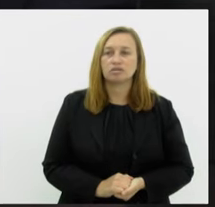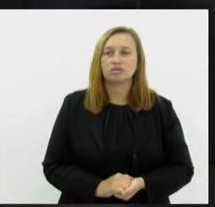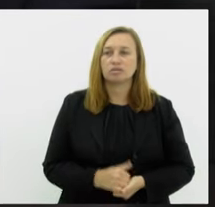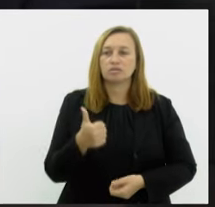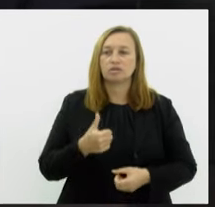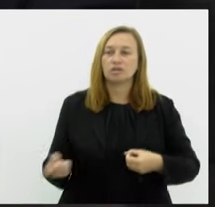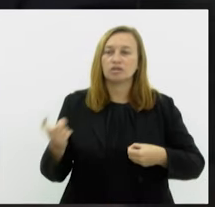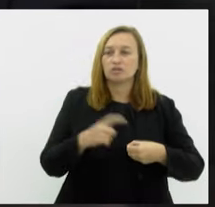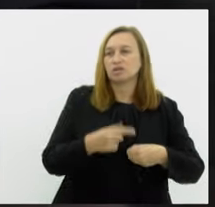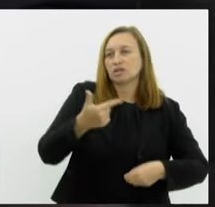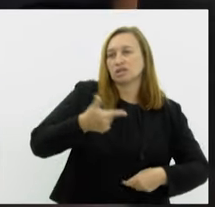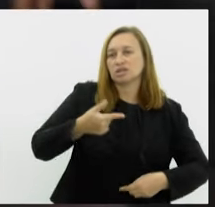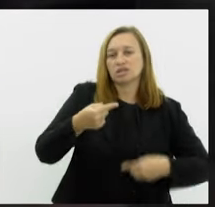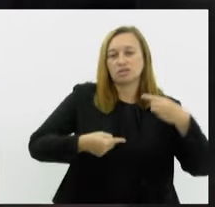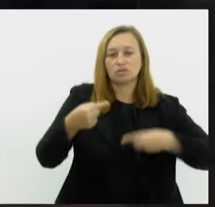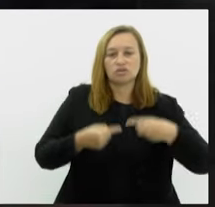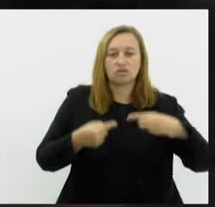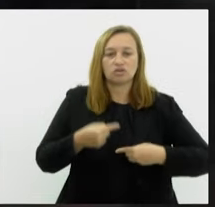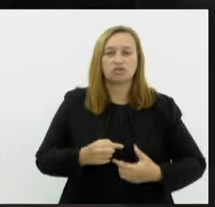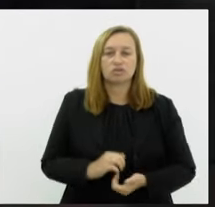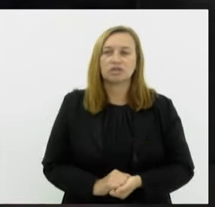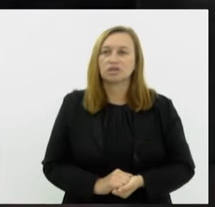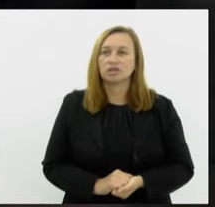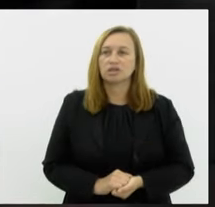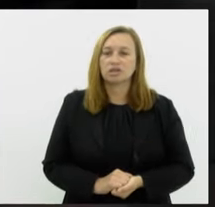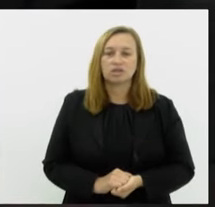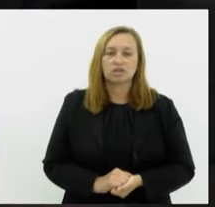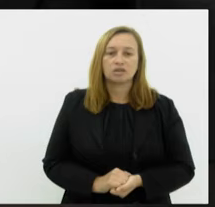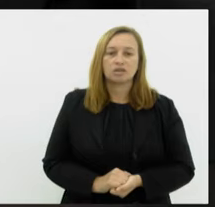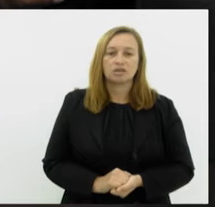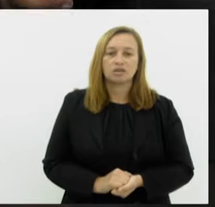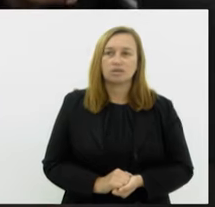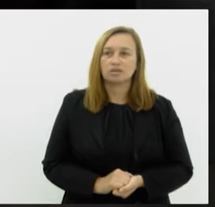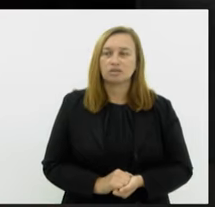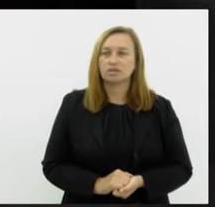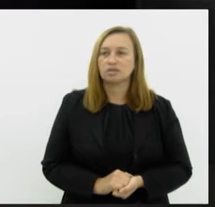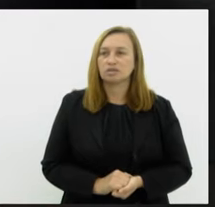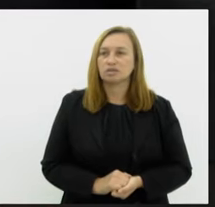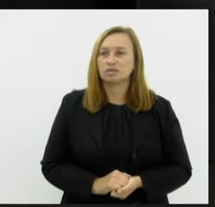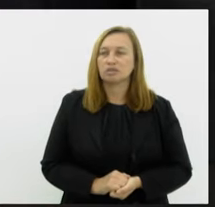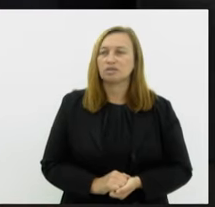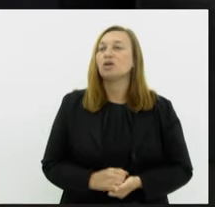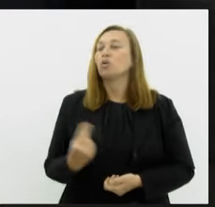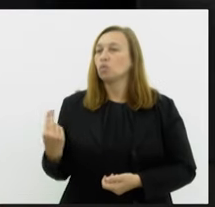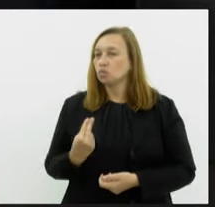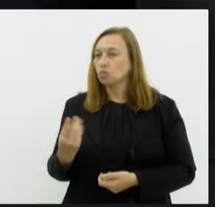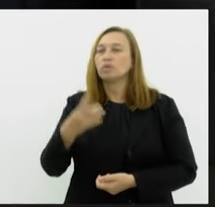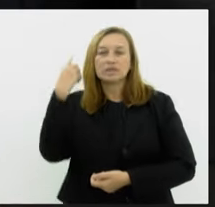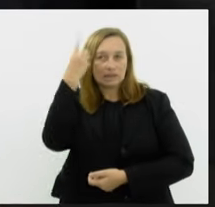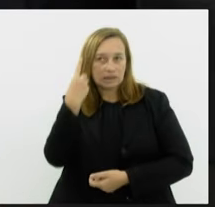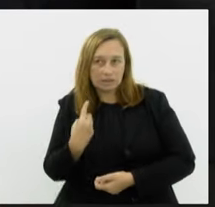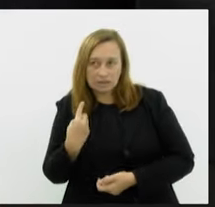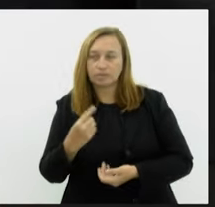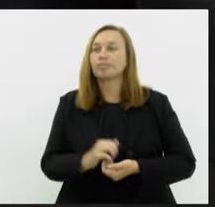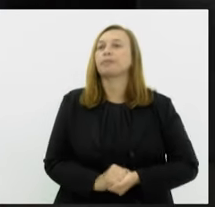Aprovado em primeira e retorna em segunda. Gostaria, com autoria também, Dani